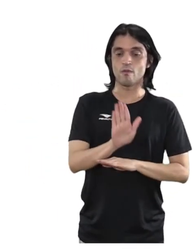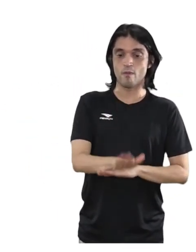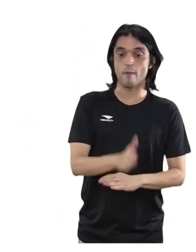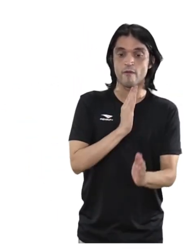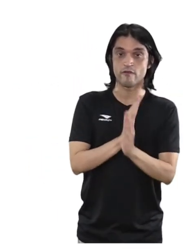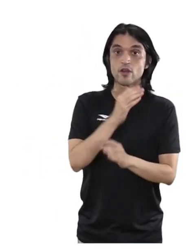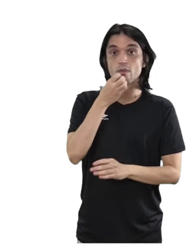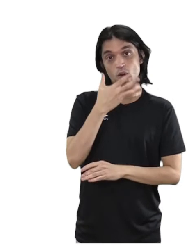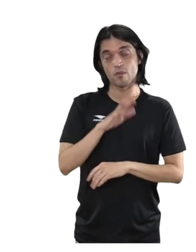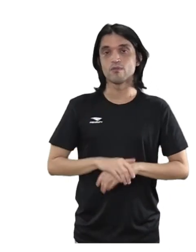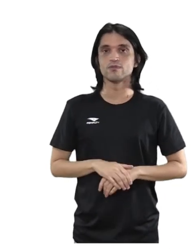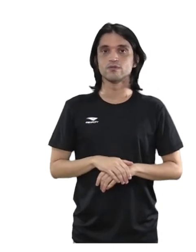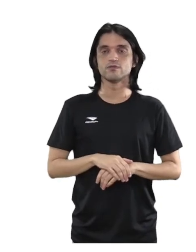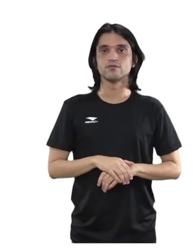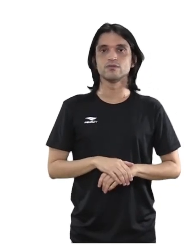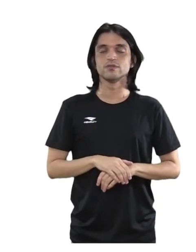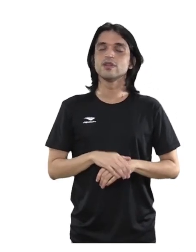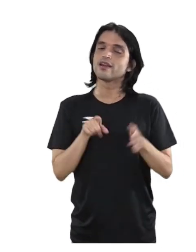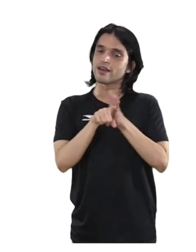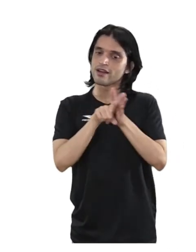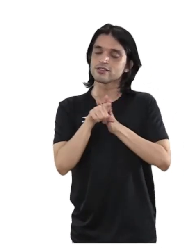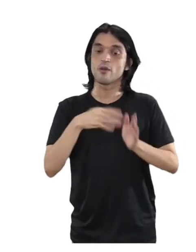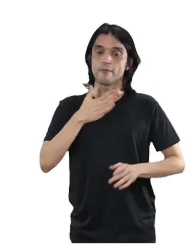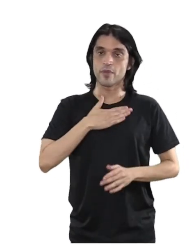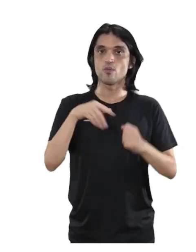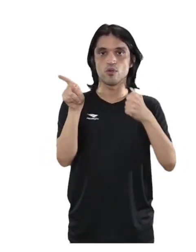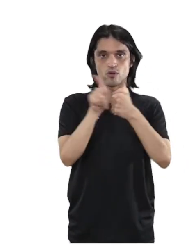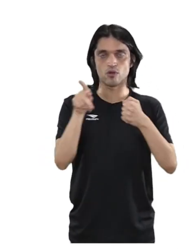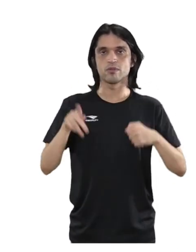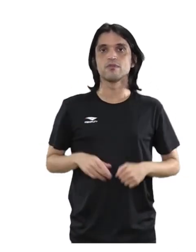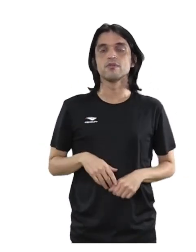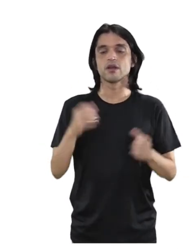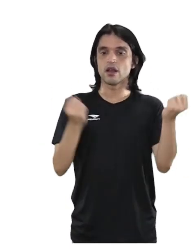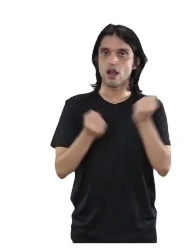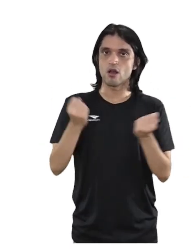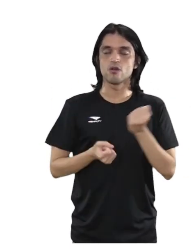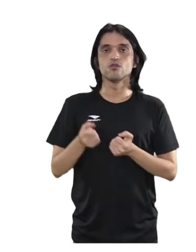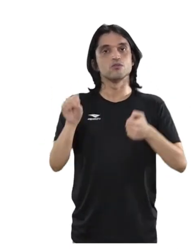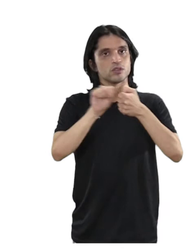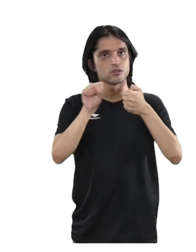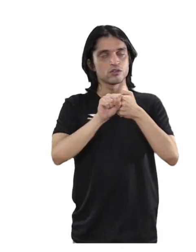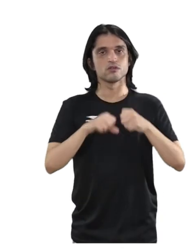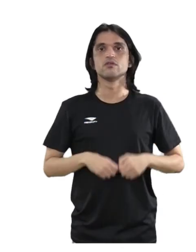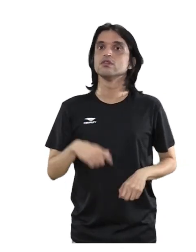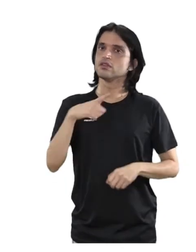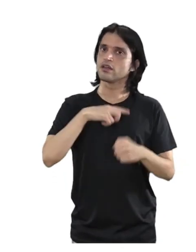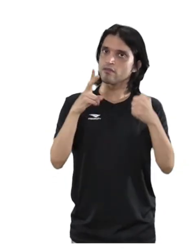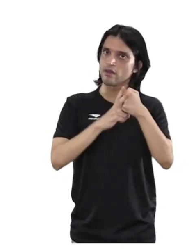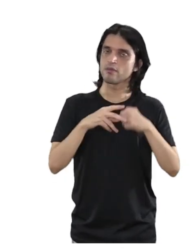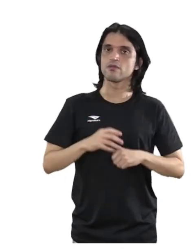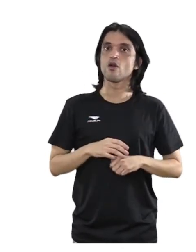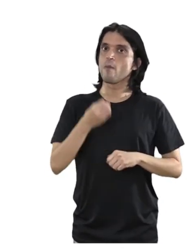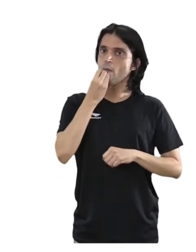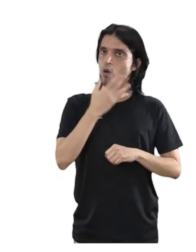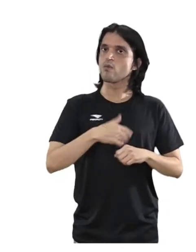bons freios. Análise morfológica. Meu, pronome, carro, substantivo, tem